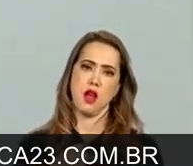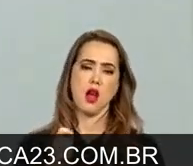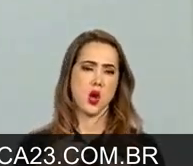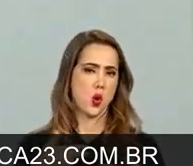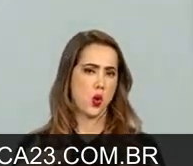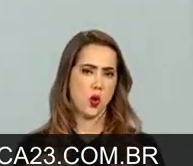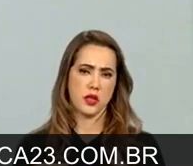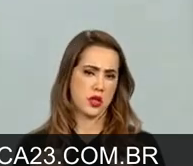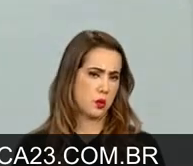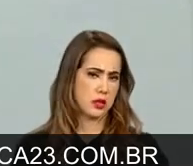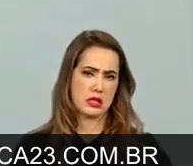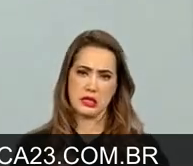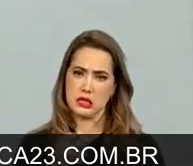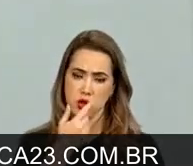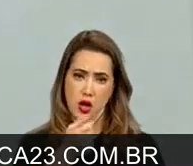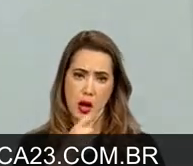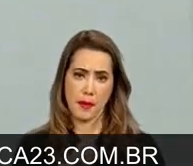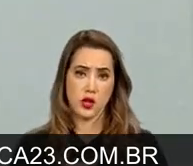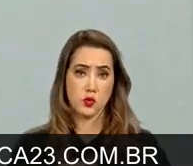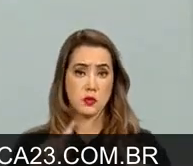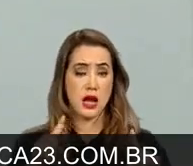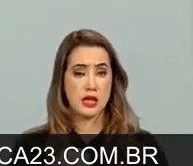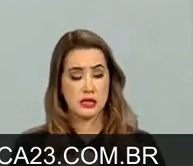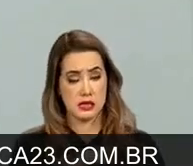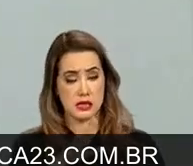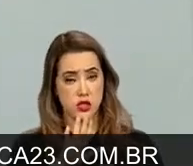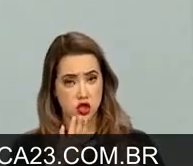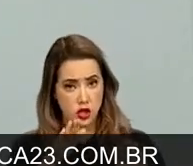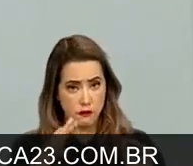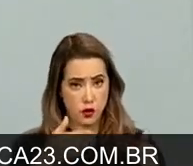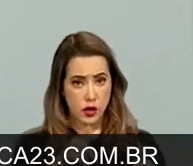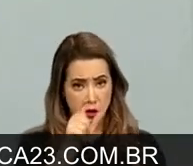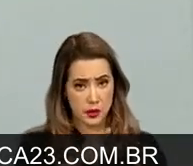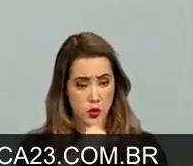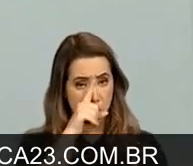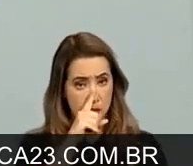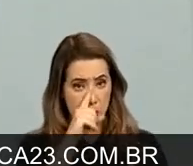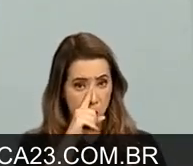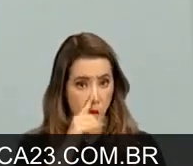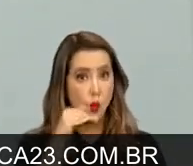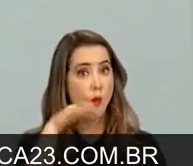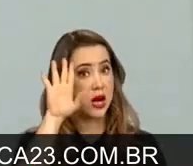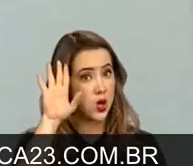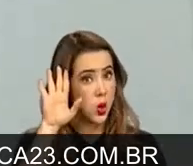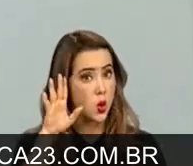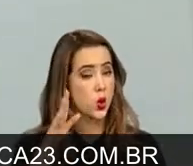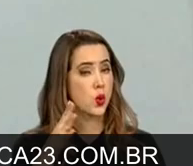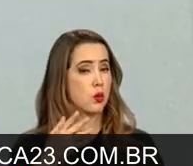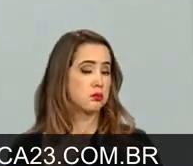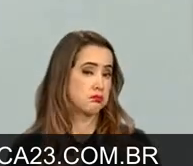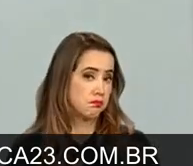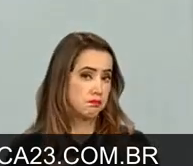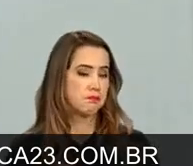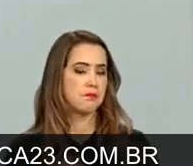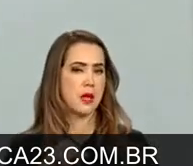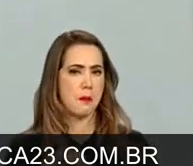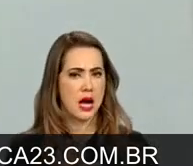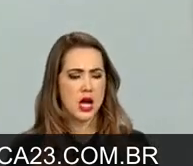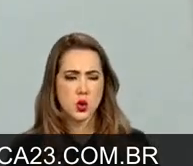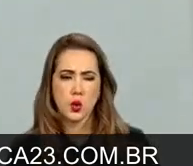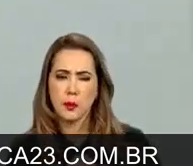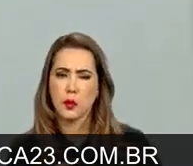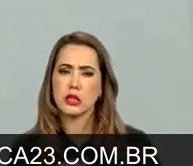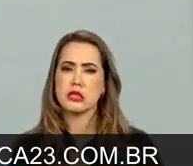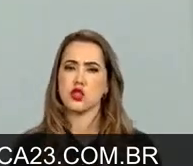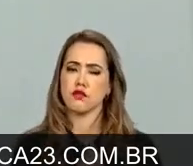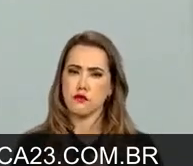medidas não farmacológicas. Agora, se estamos falando de pessoas com risco cardiovascular moderado a alto, além desse estilo de vida,